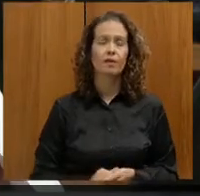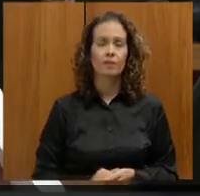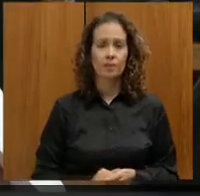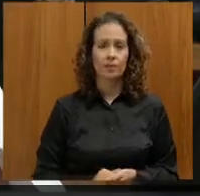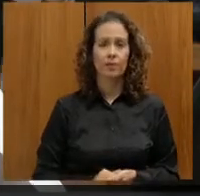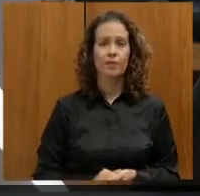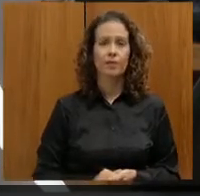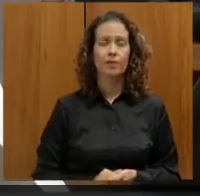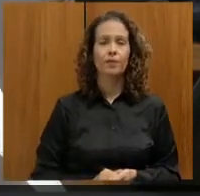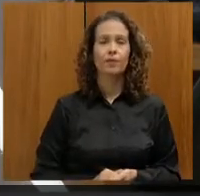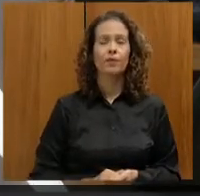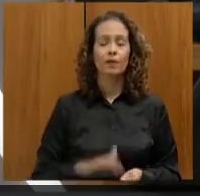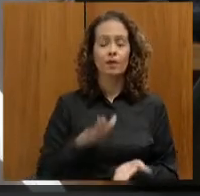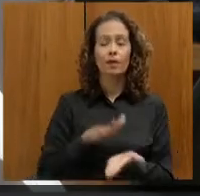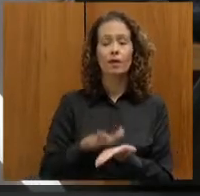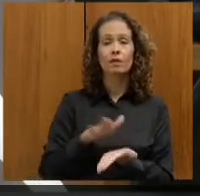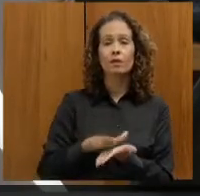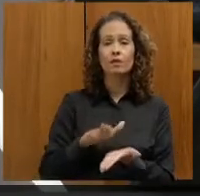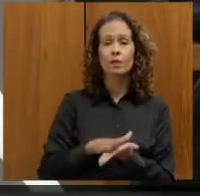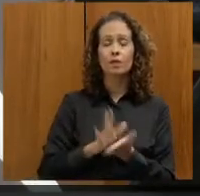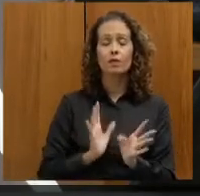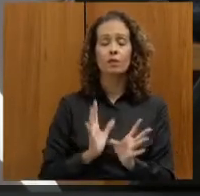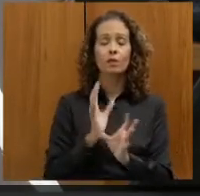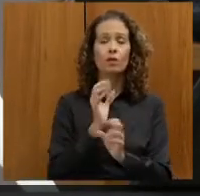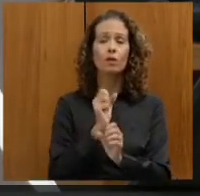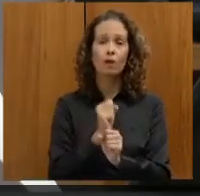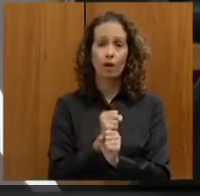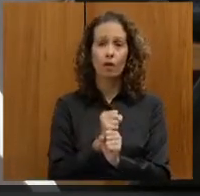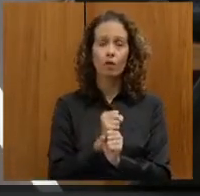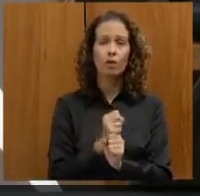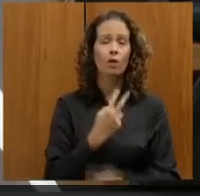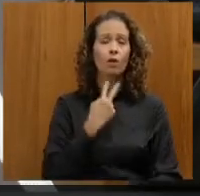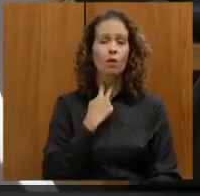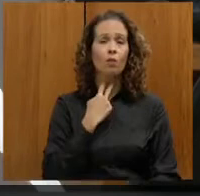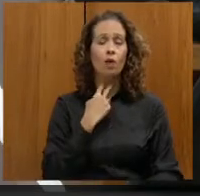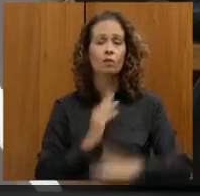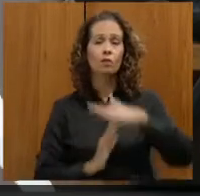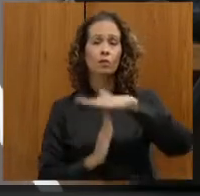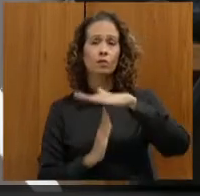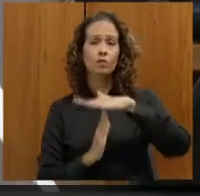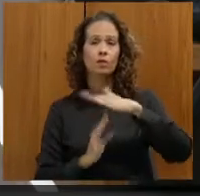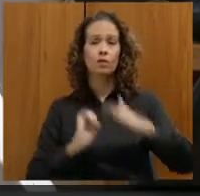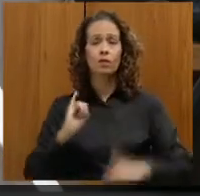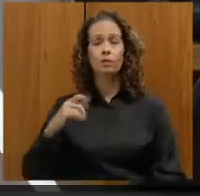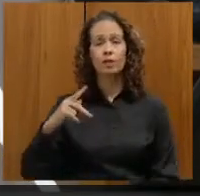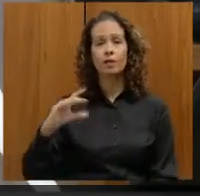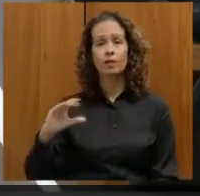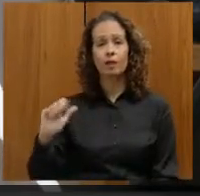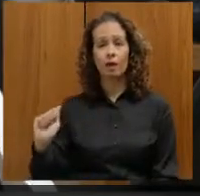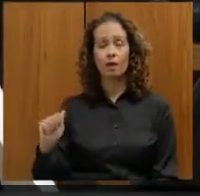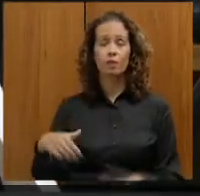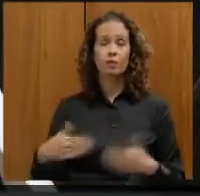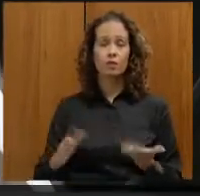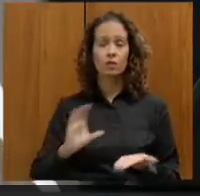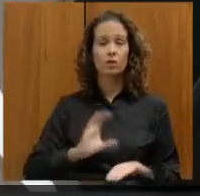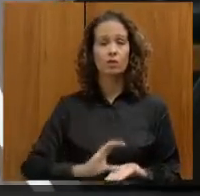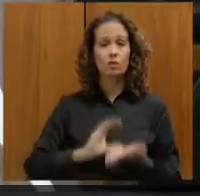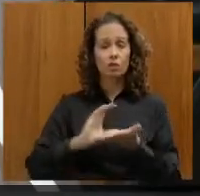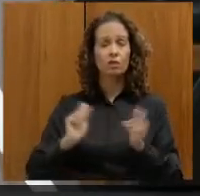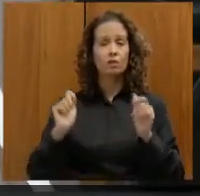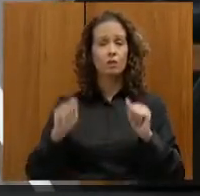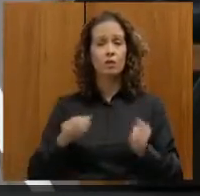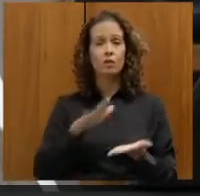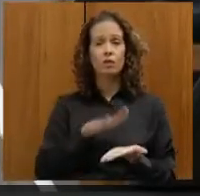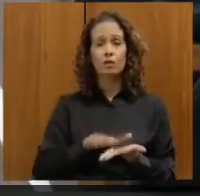da despesa Total não exceda o IPCA ou seja os poderes poderiam realizar essa despesa desde